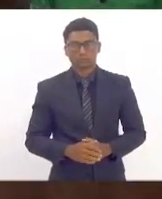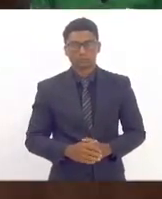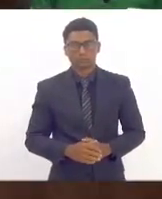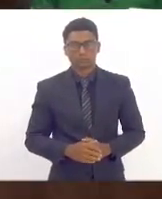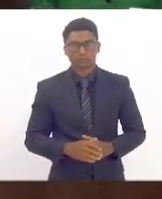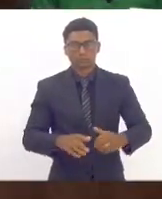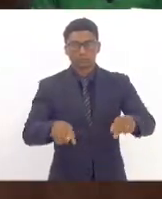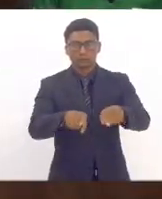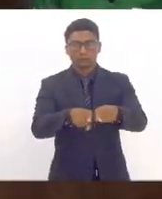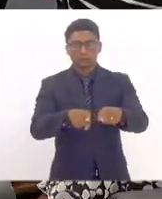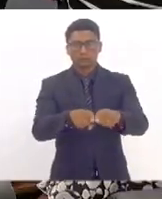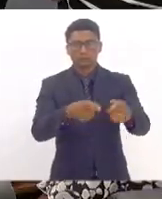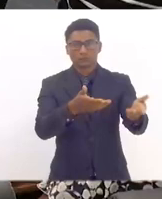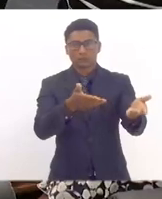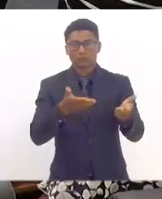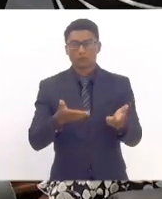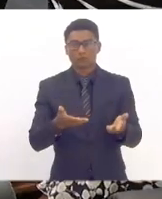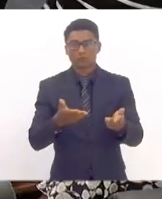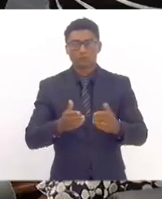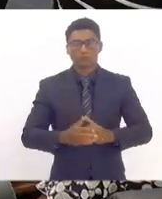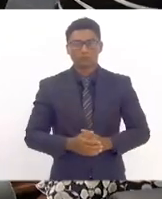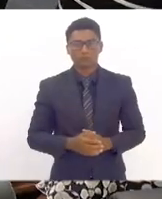convido a